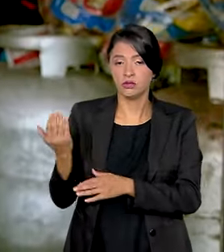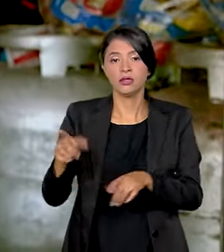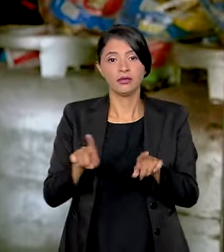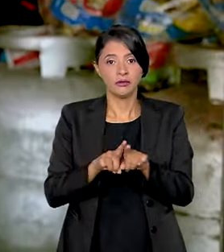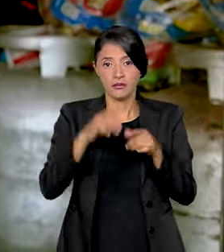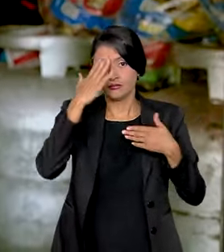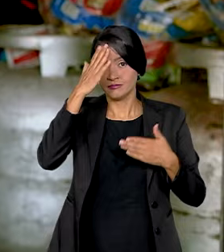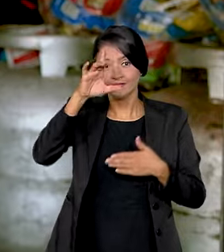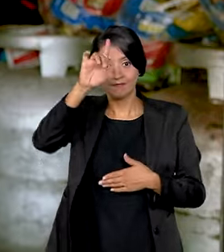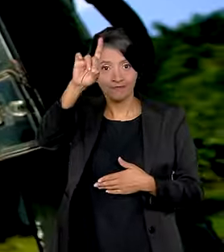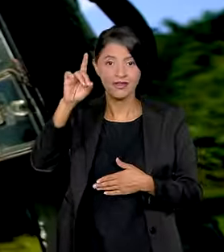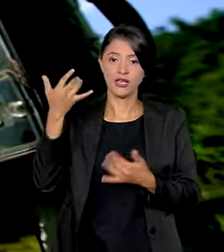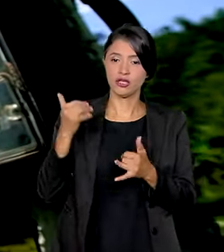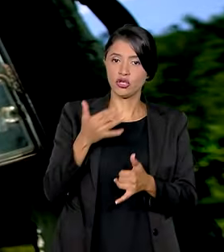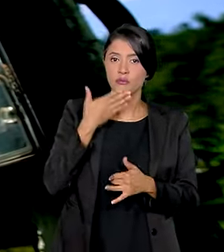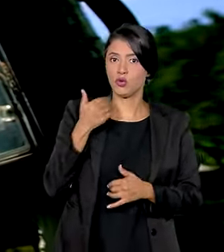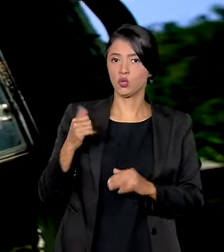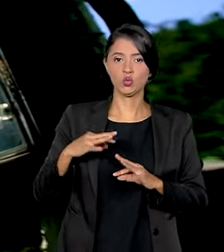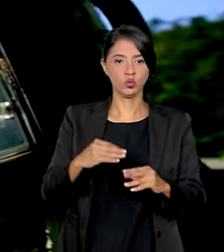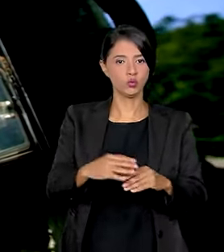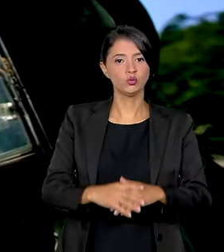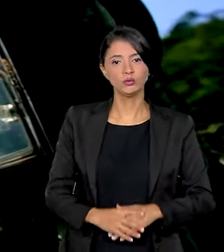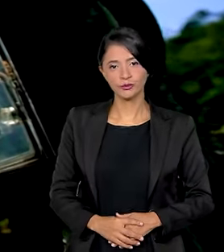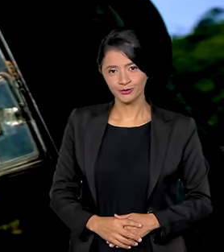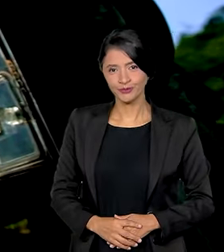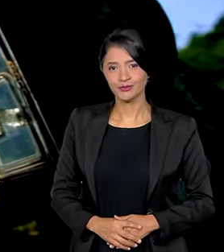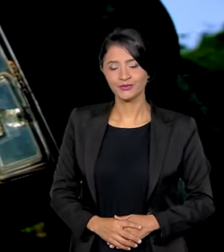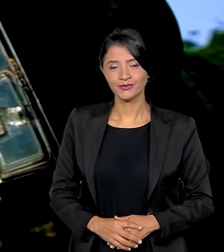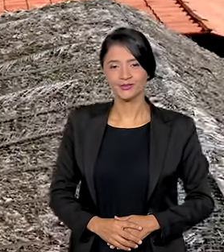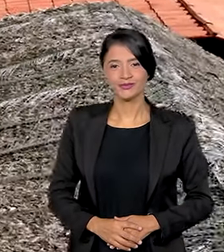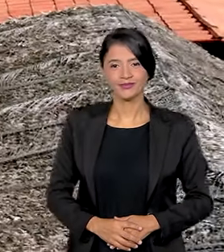Deus, com a chegada da energia, melhorou para a gente tudo.